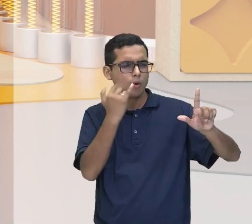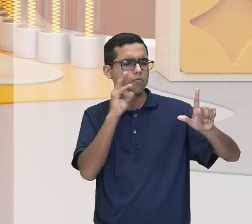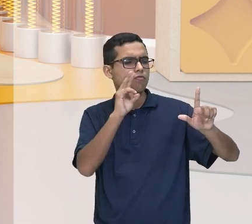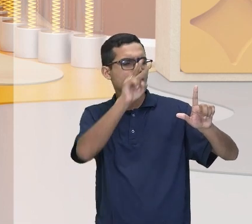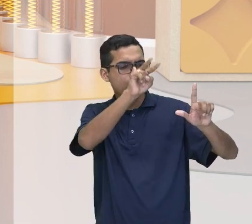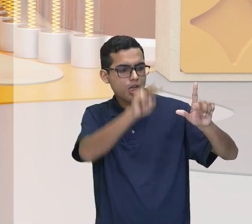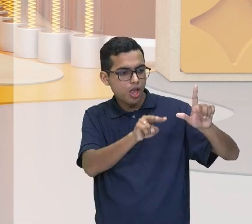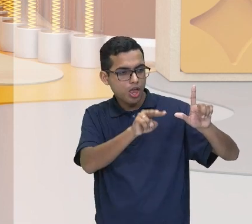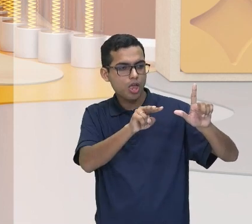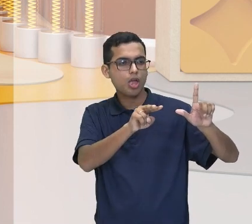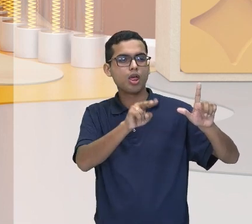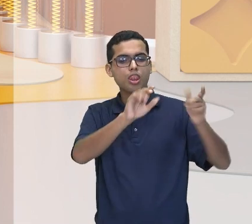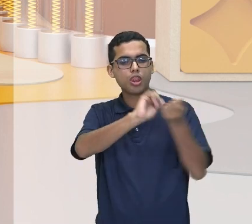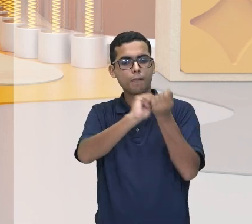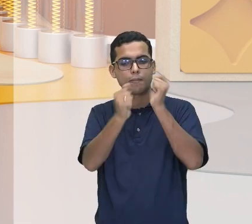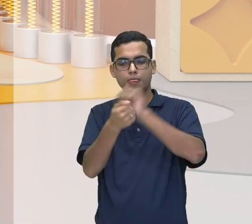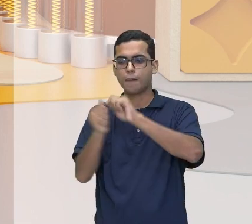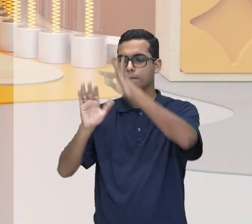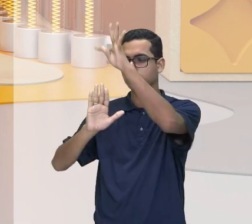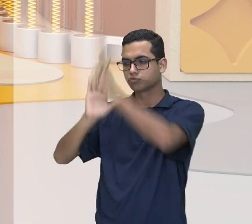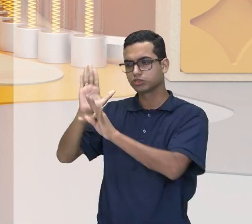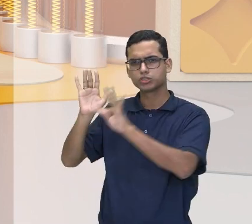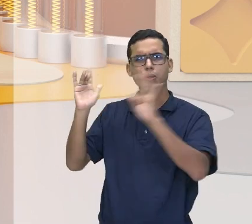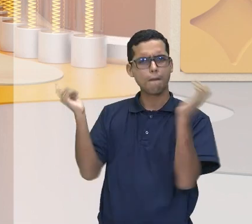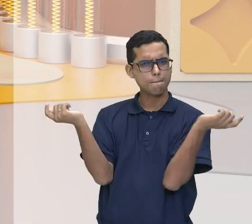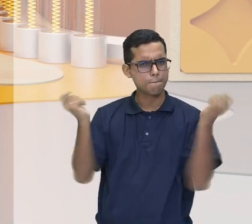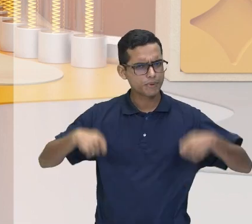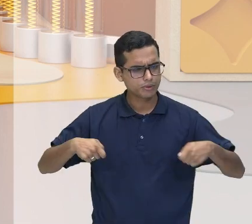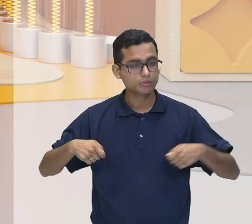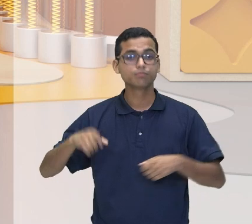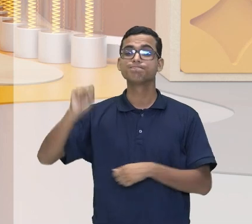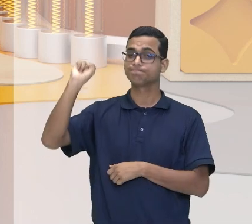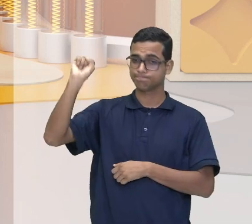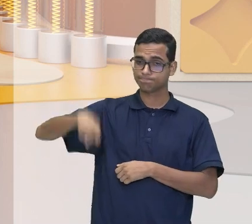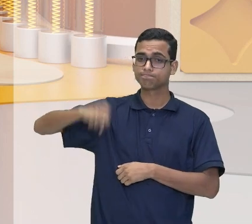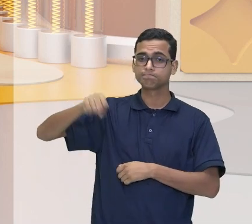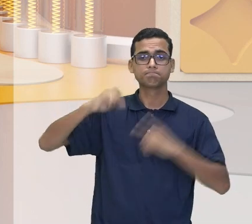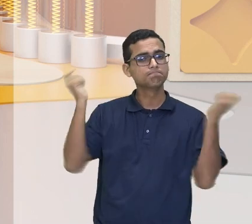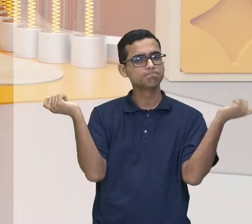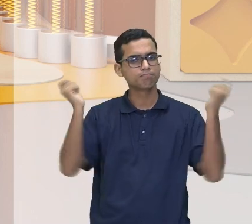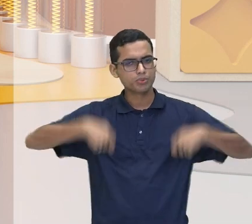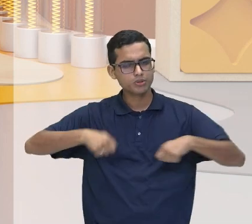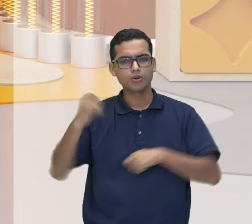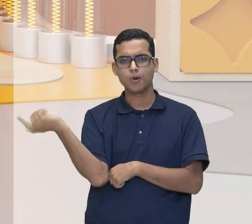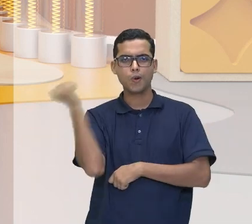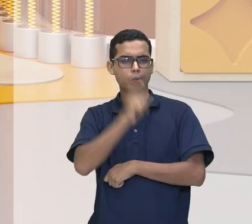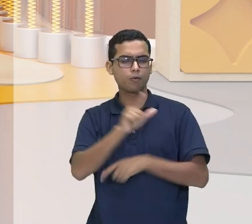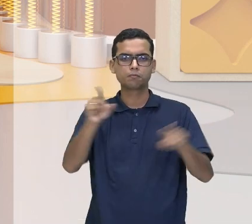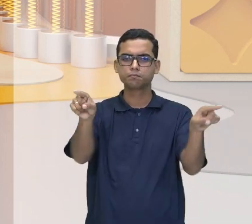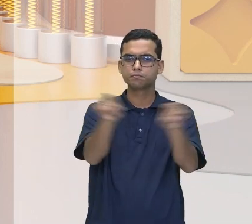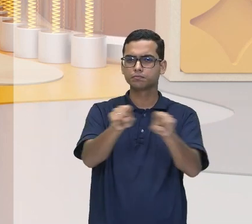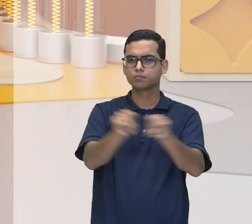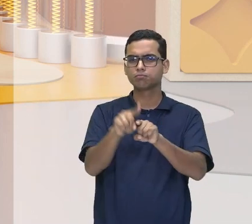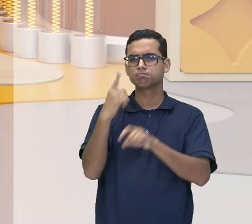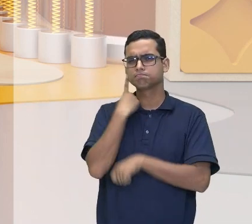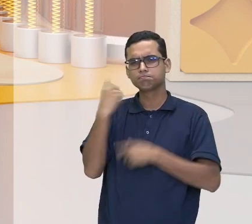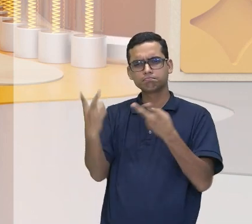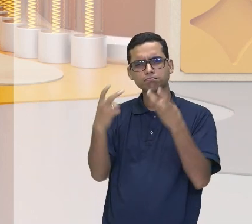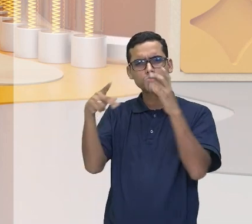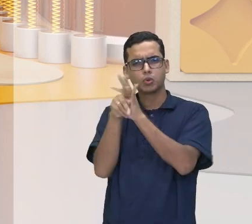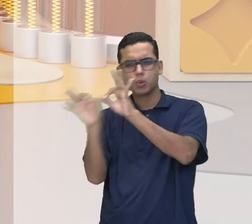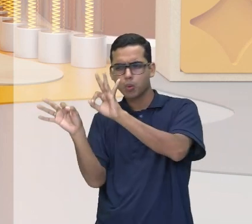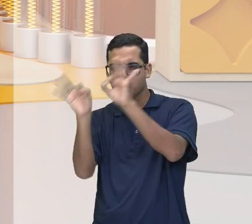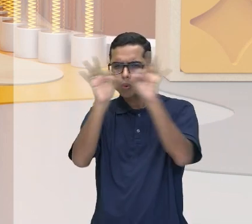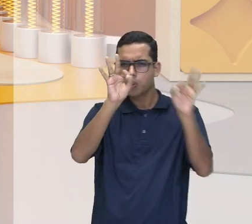gente, é possível a gente fazer essa análise, tá bom? E aí eu posso observar o que vem acontecendo naquela